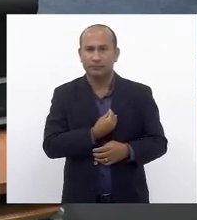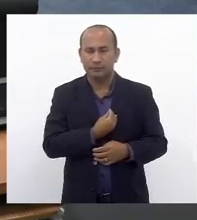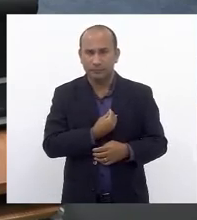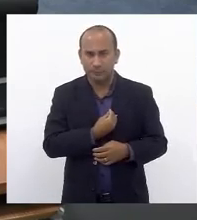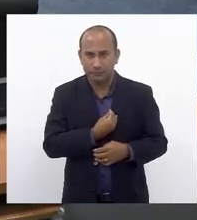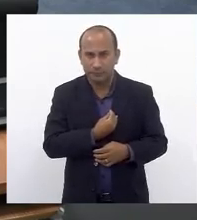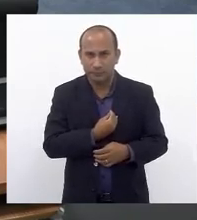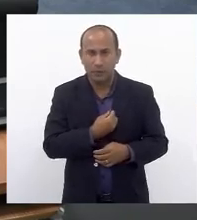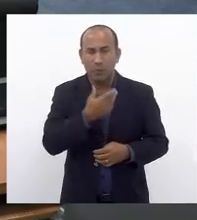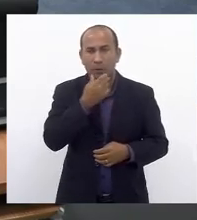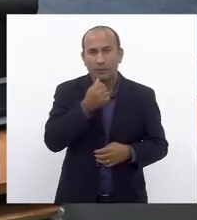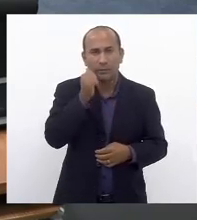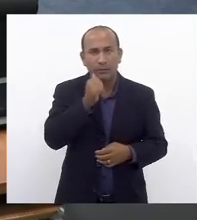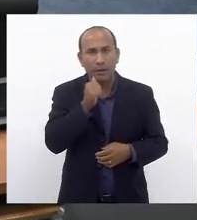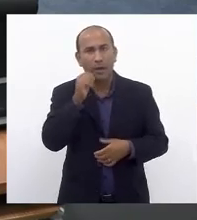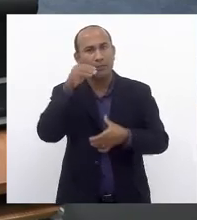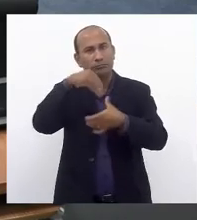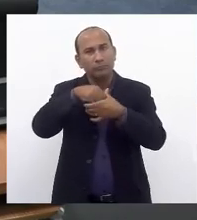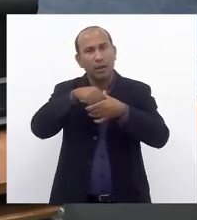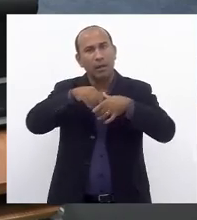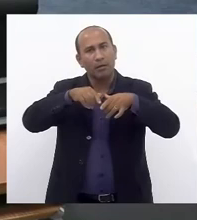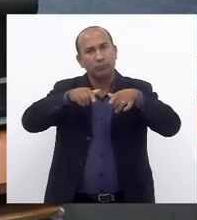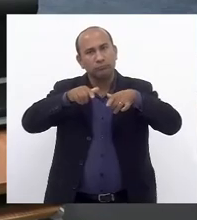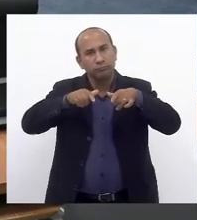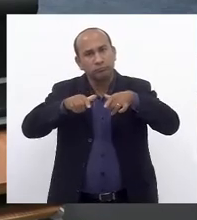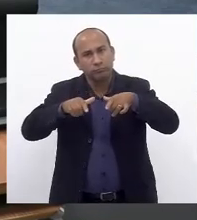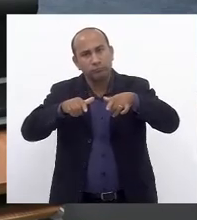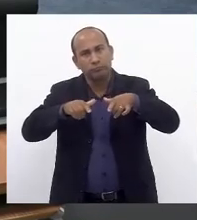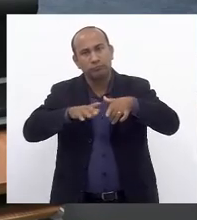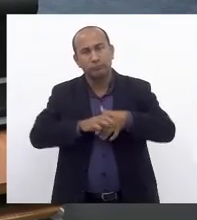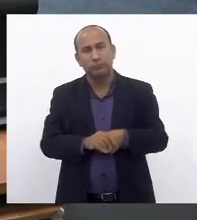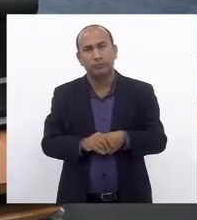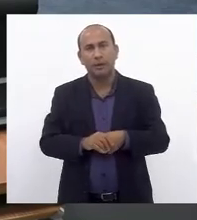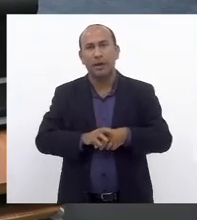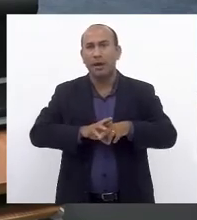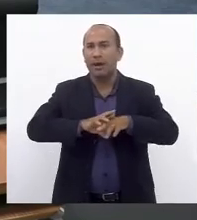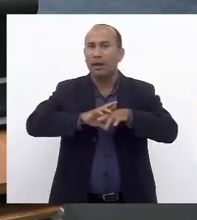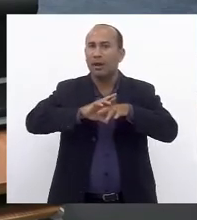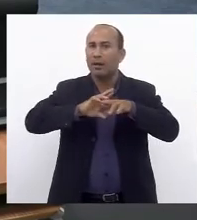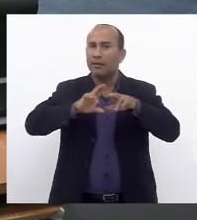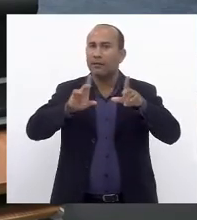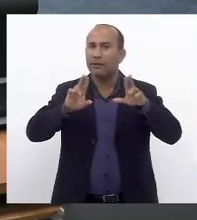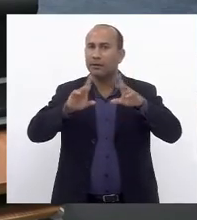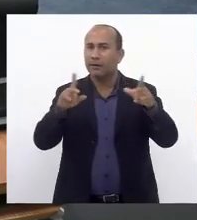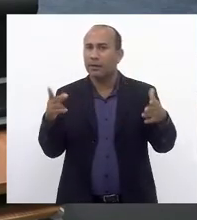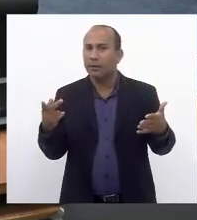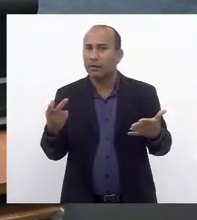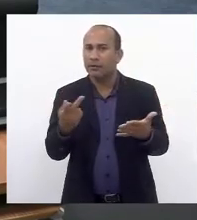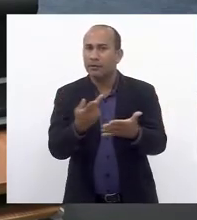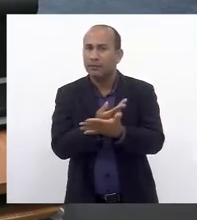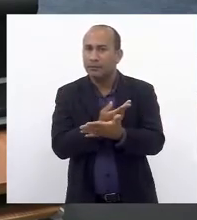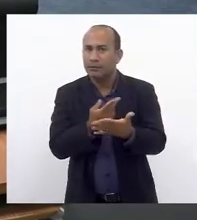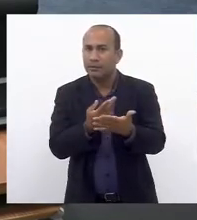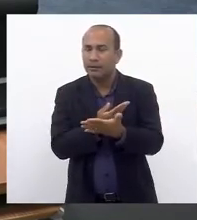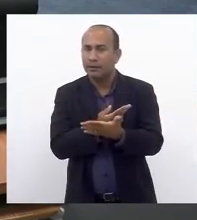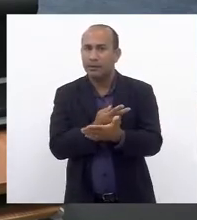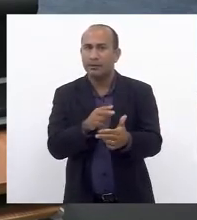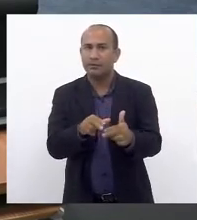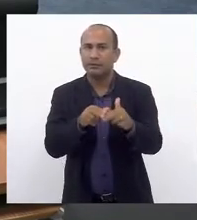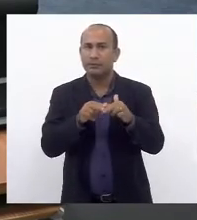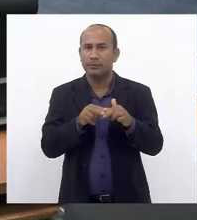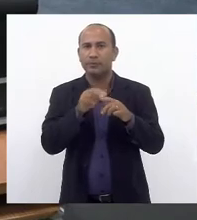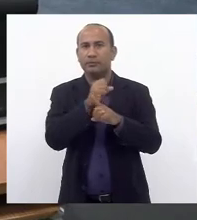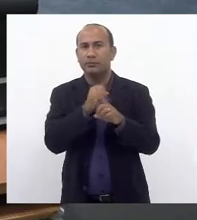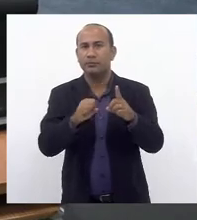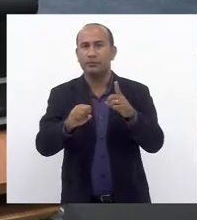de homens e mulheres no mercado de trabalho. Essa diferença ocorre, entre outros fatores, pelo papel social